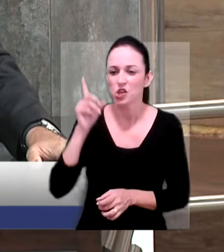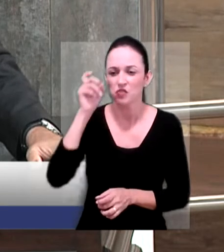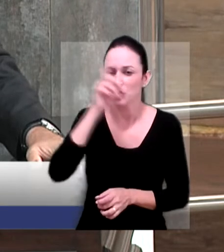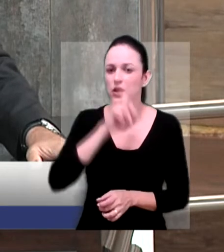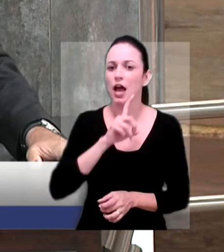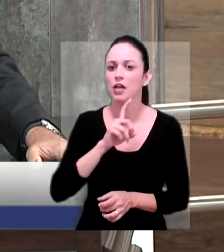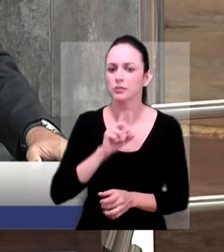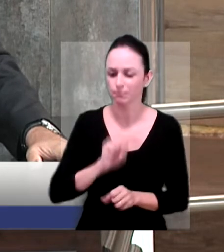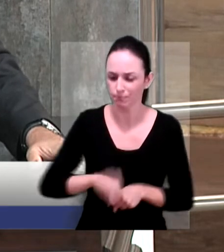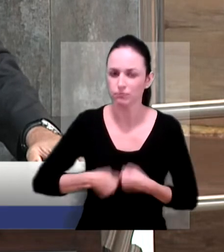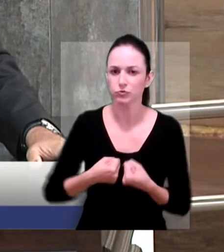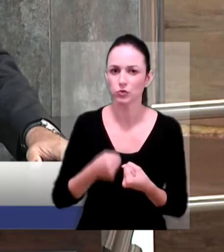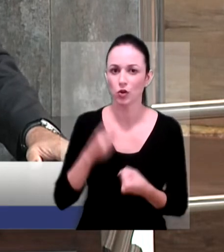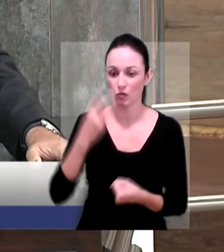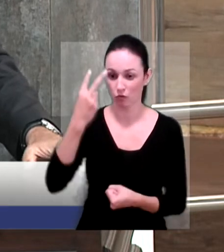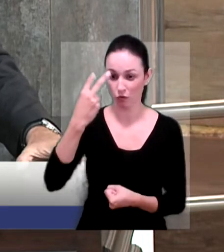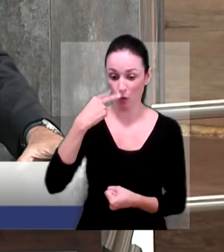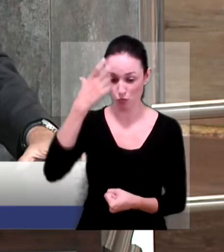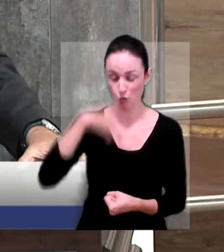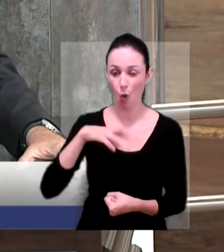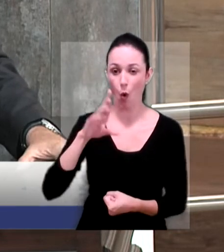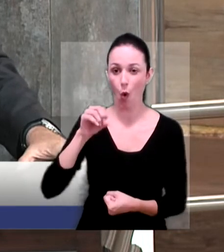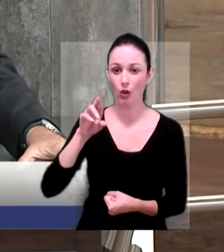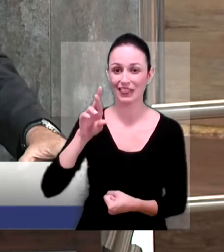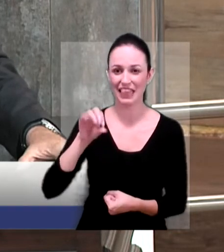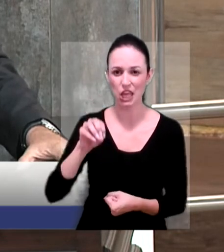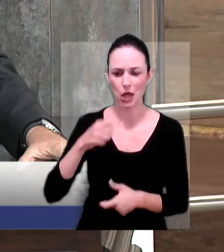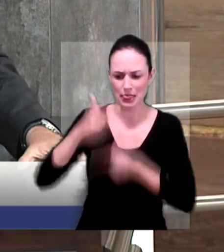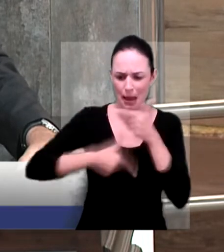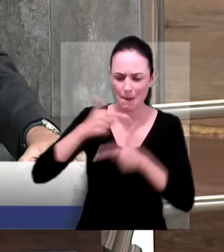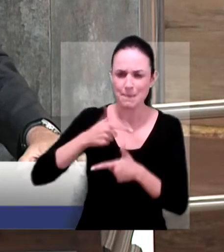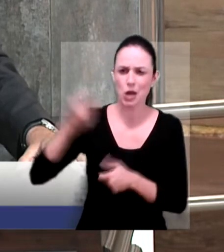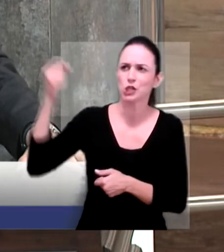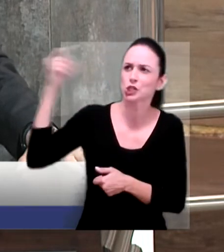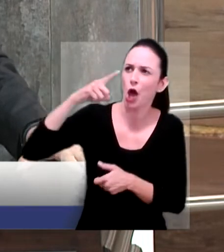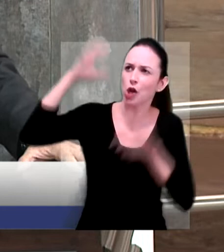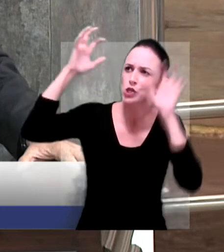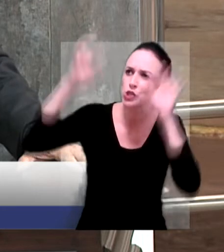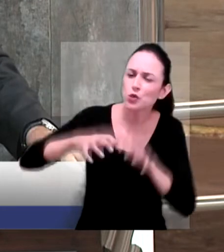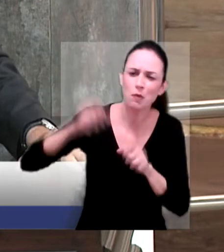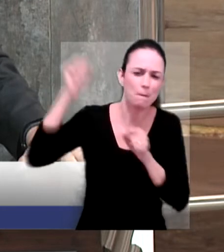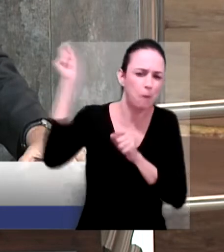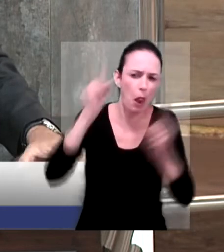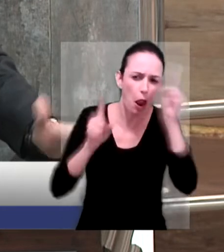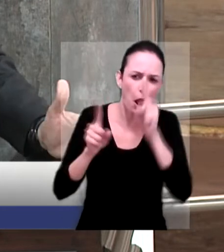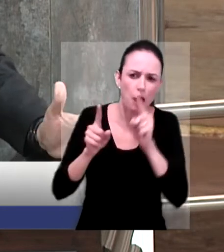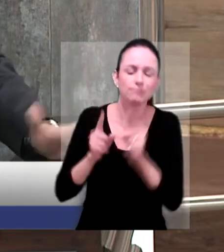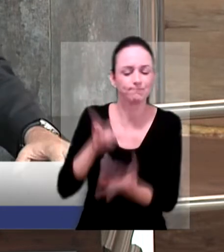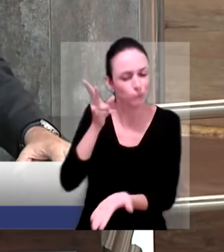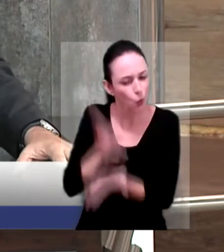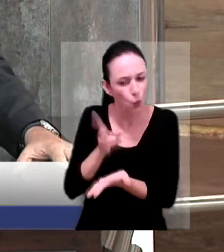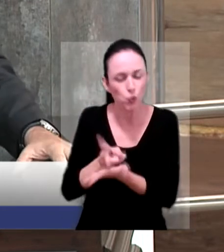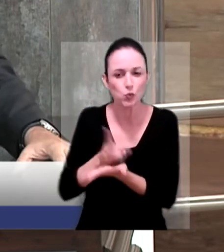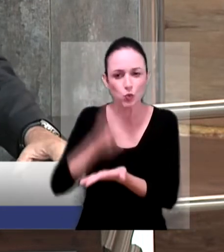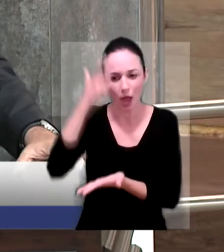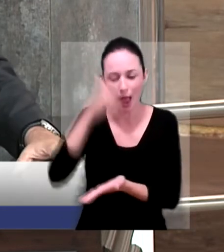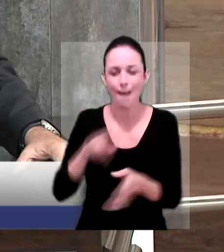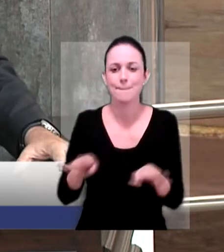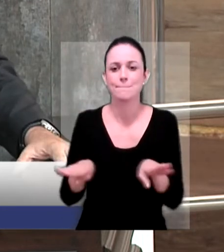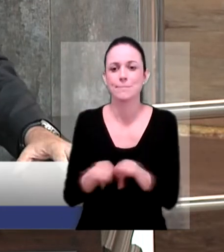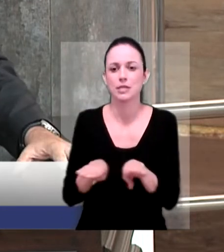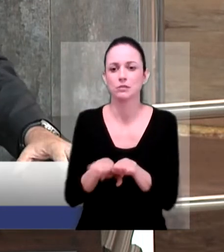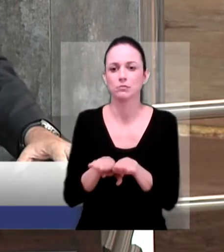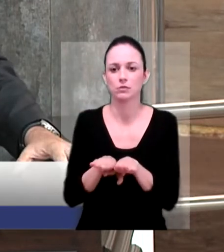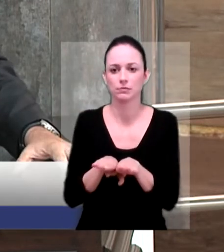viu trabalhando, chuva, sol, tempestade ou não, continuará a ser o mesmo, porém com muito